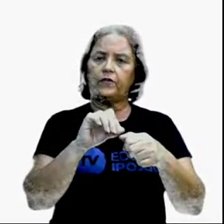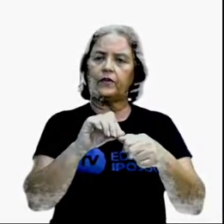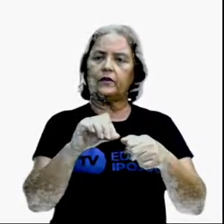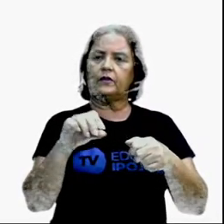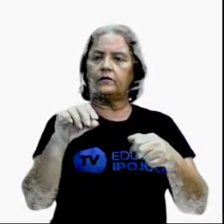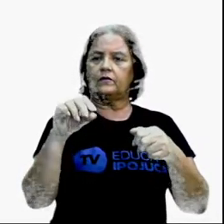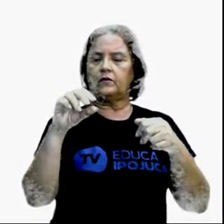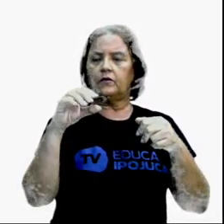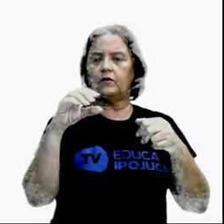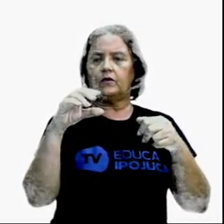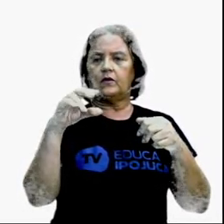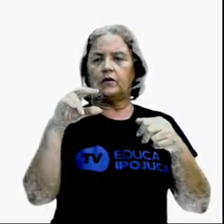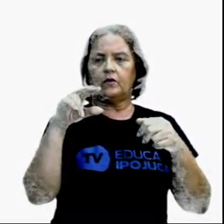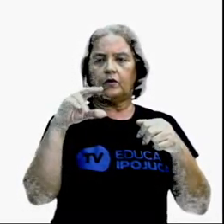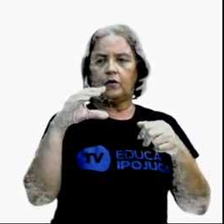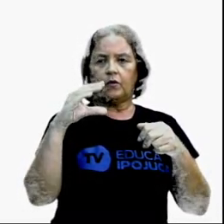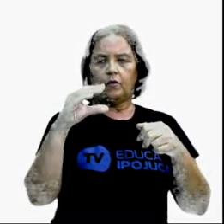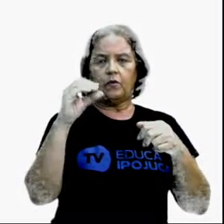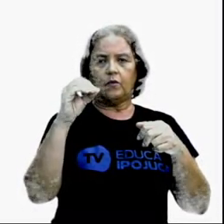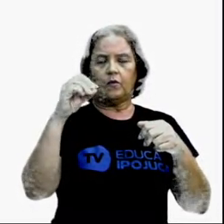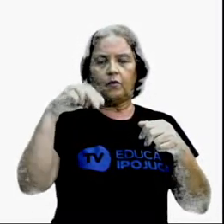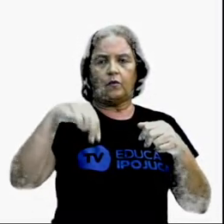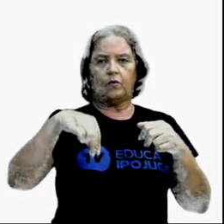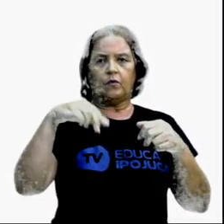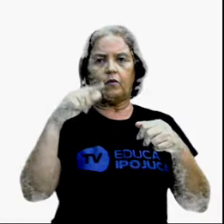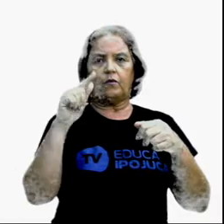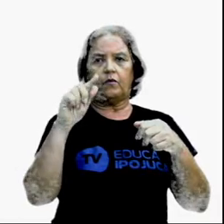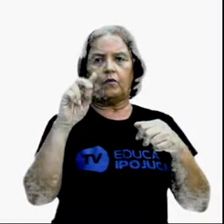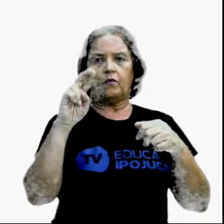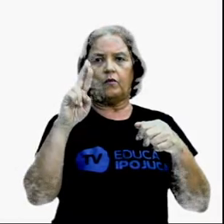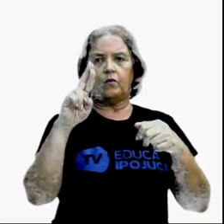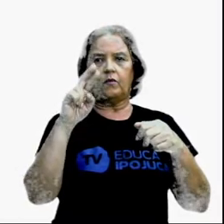congruentes. Isso significa que o triângulo ABC,